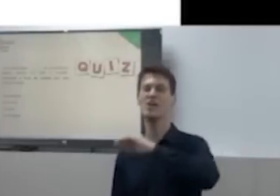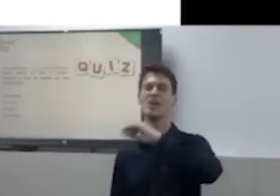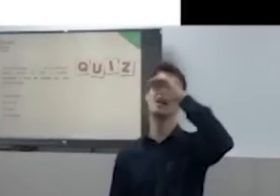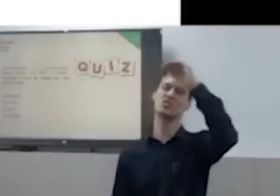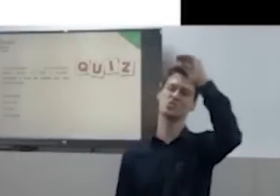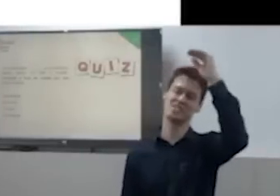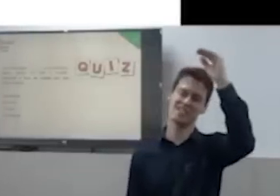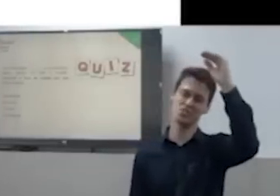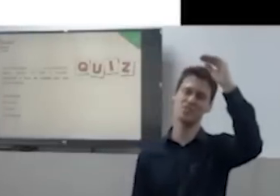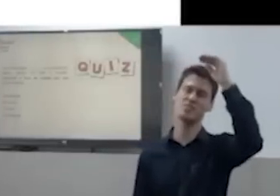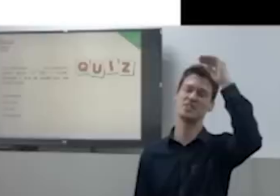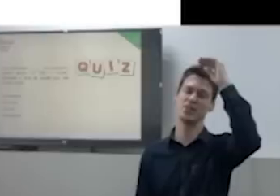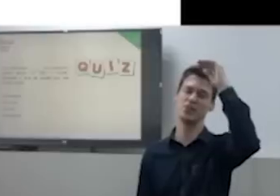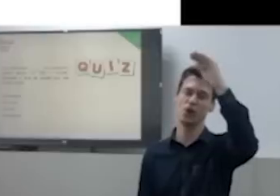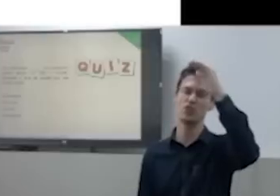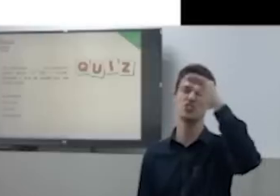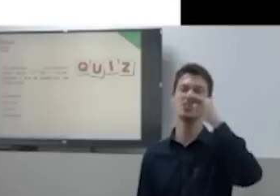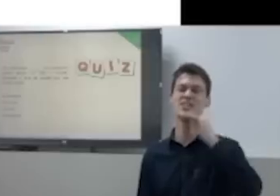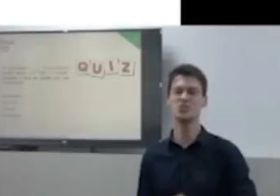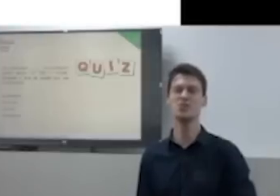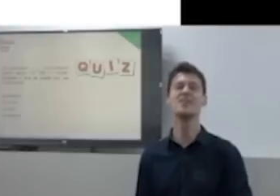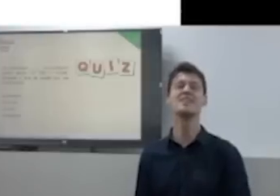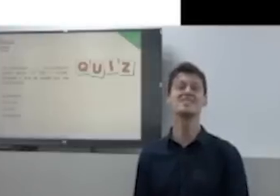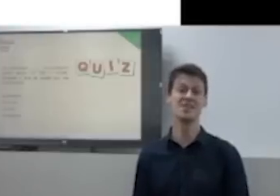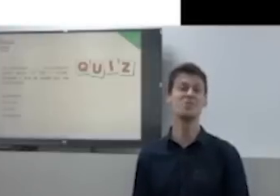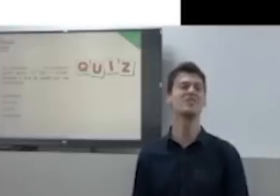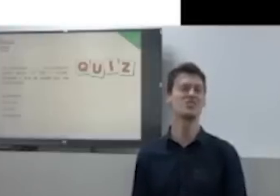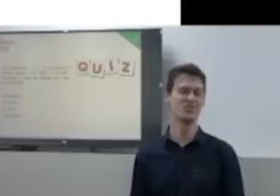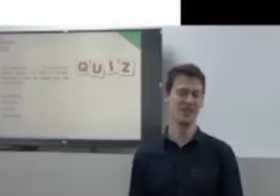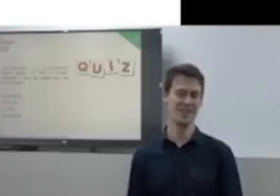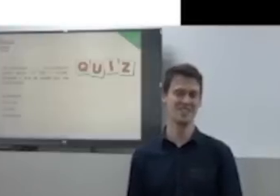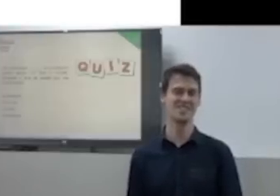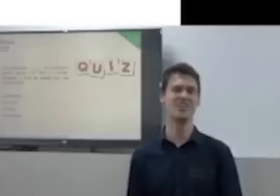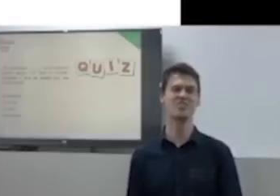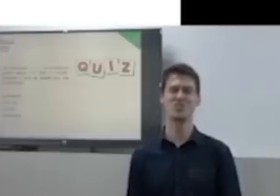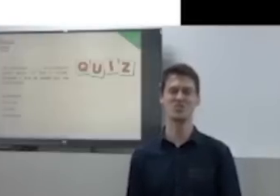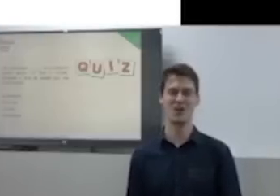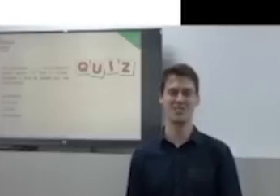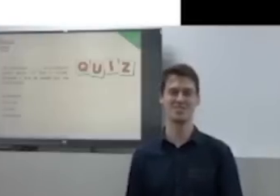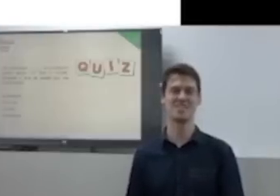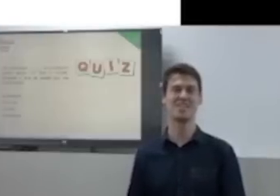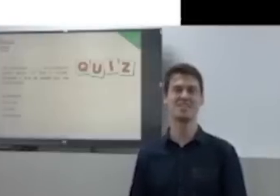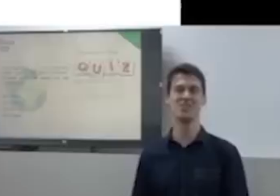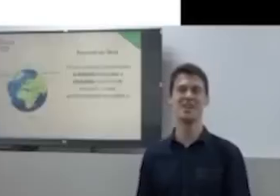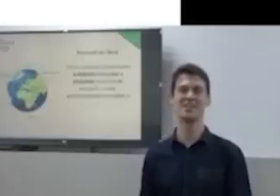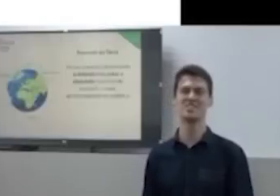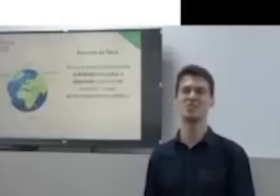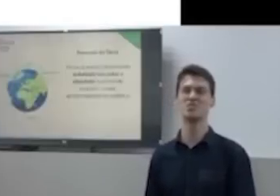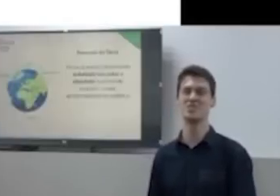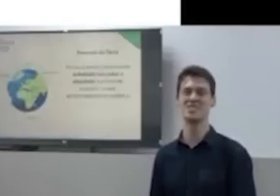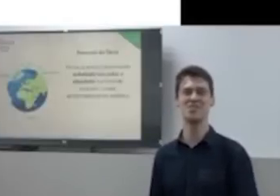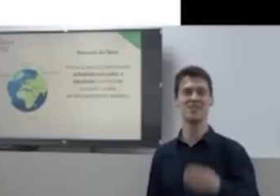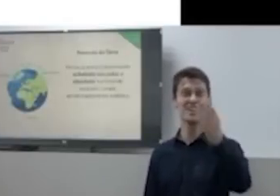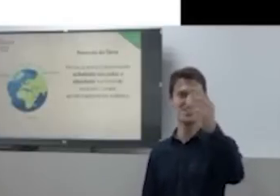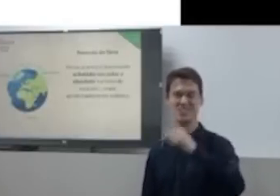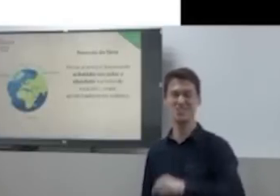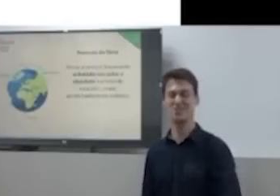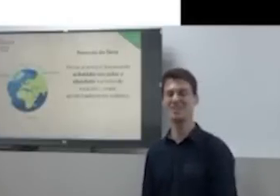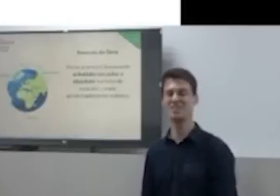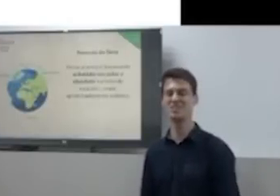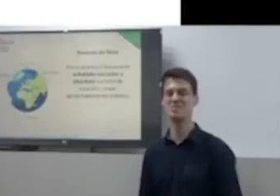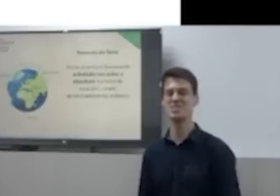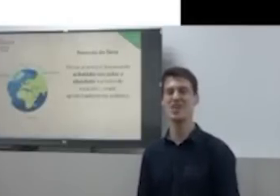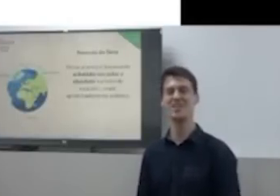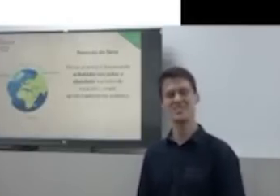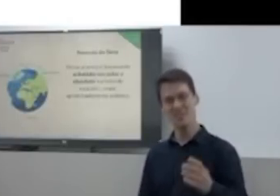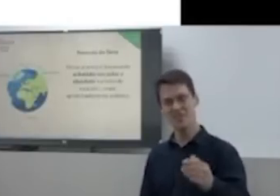quase esférico, as constelações do hemisfério norte e sul são diferentes aos nossos olhos. Então vamos lá na nossa continuação? Já